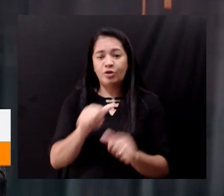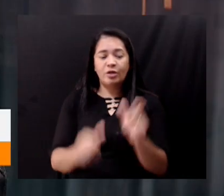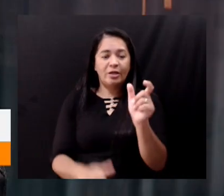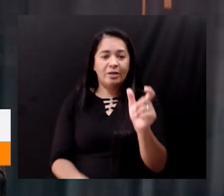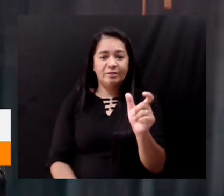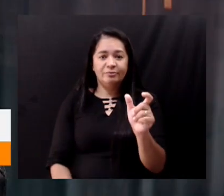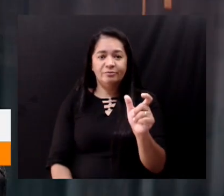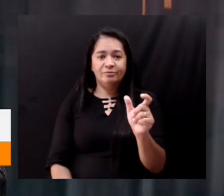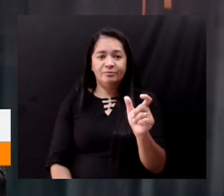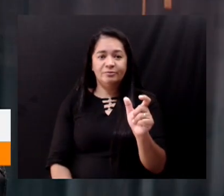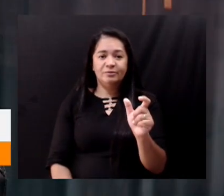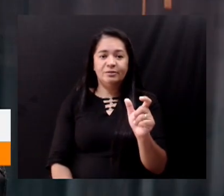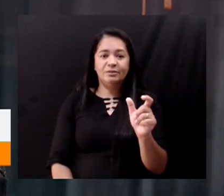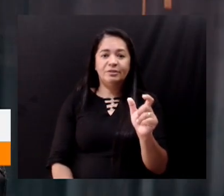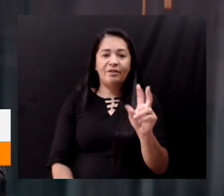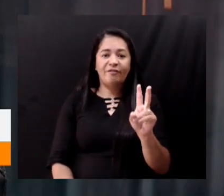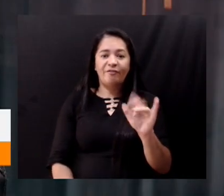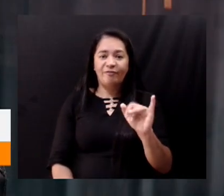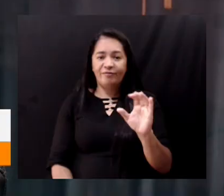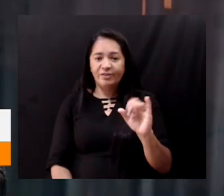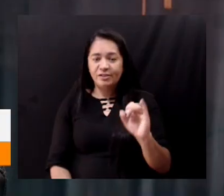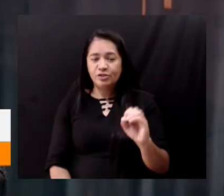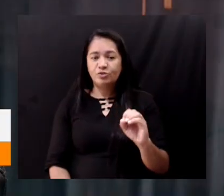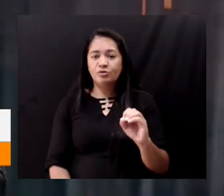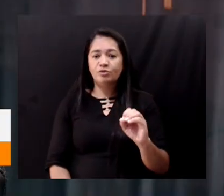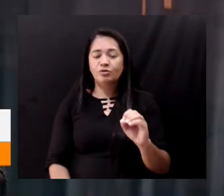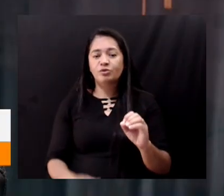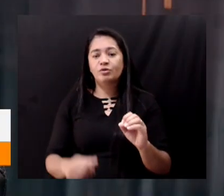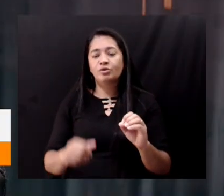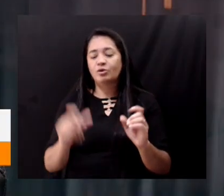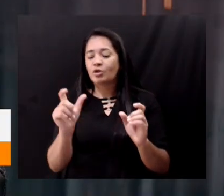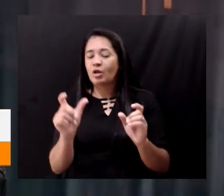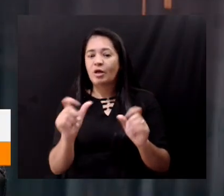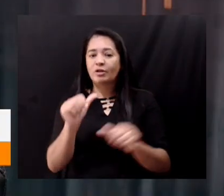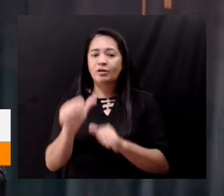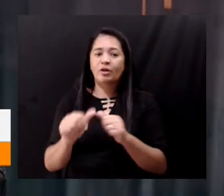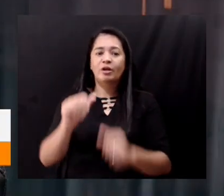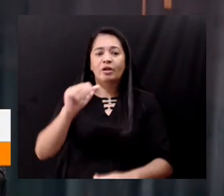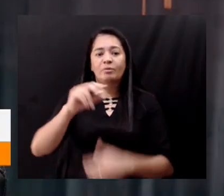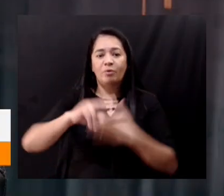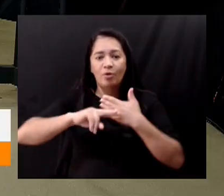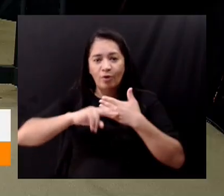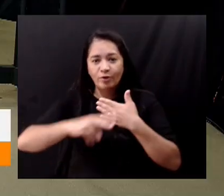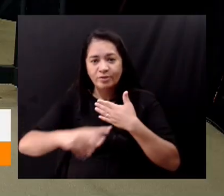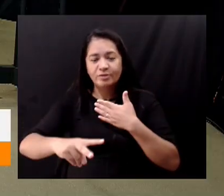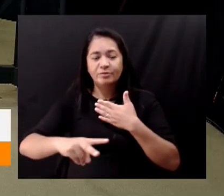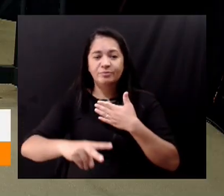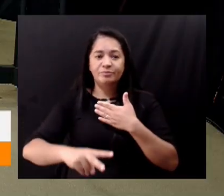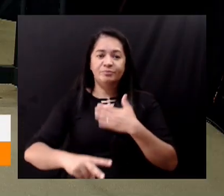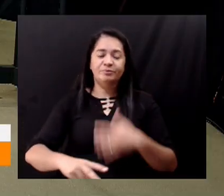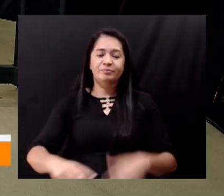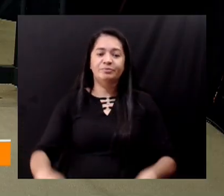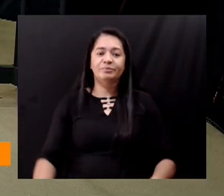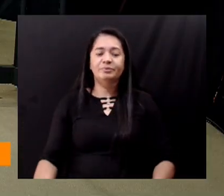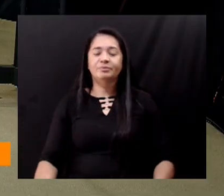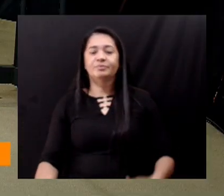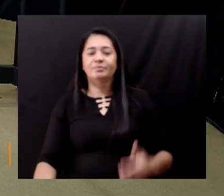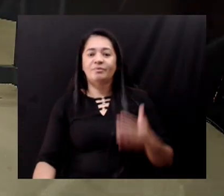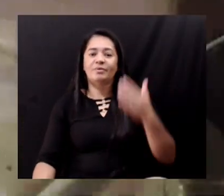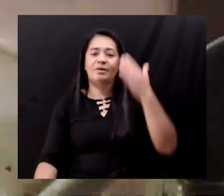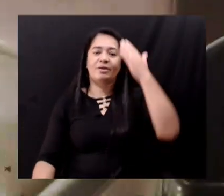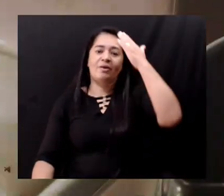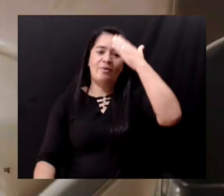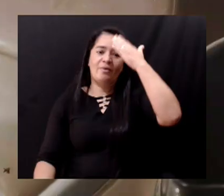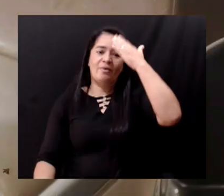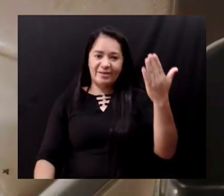é o comer transtornado, que a nossa amiga psicóloga já citou aqui pra gente. Obrigada pela sua participação, Eu que viu? Muito agradeço.